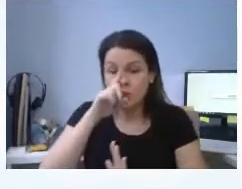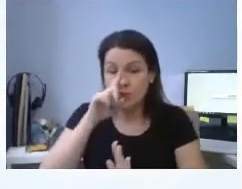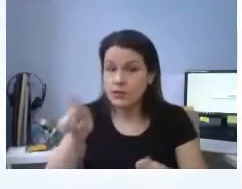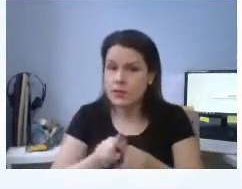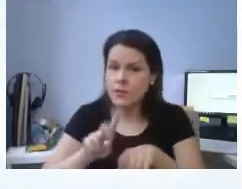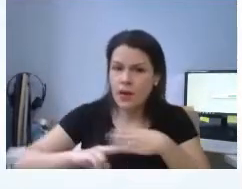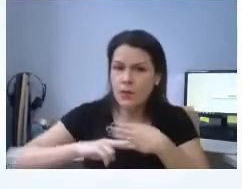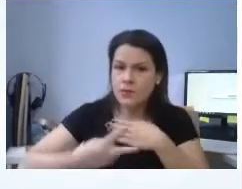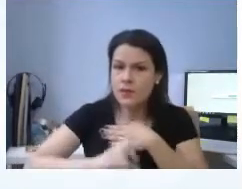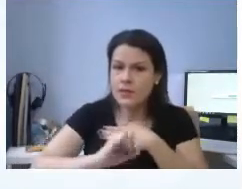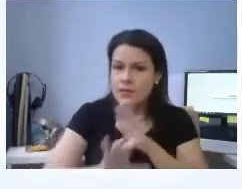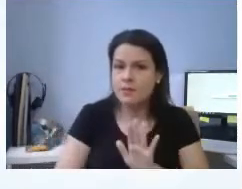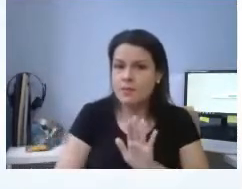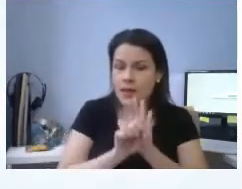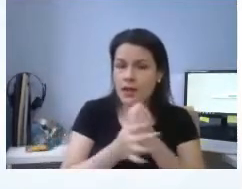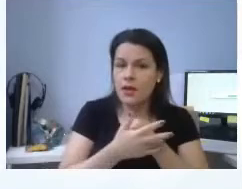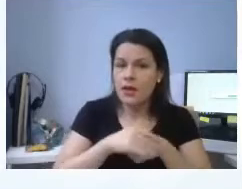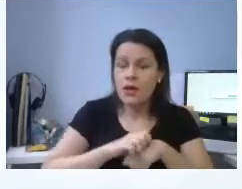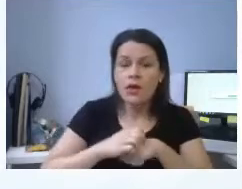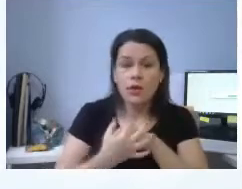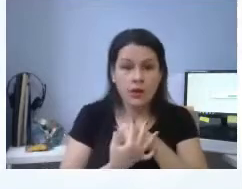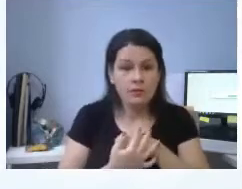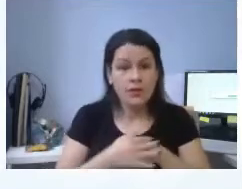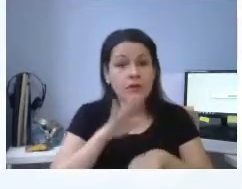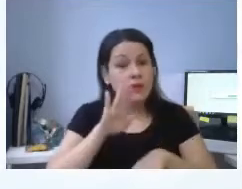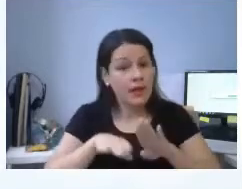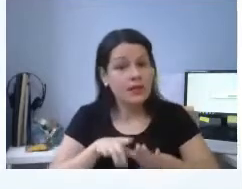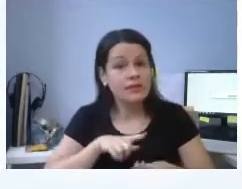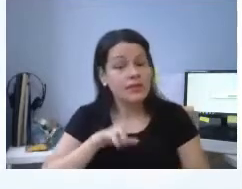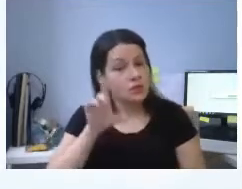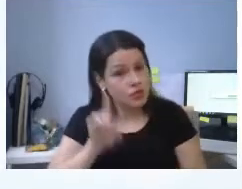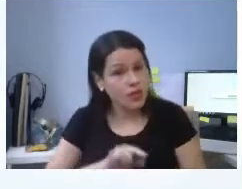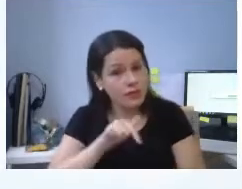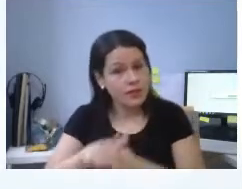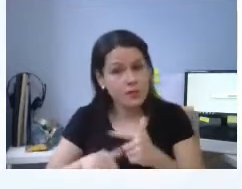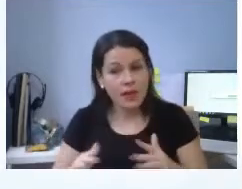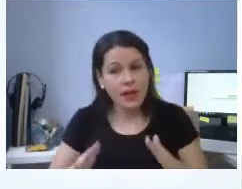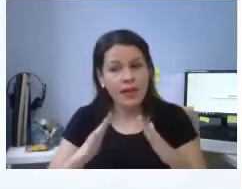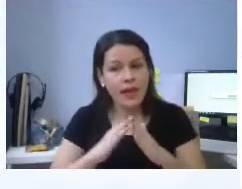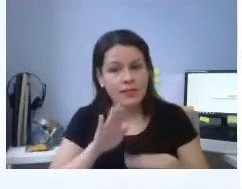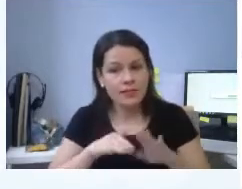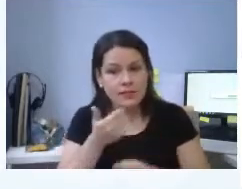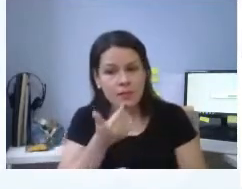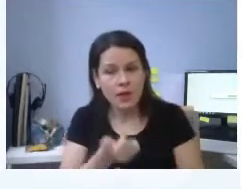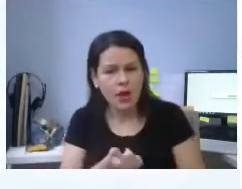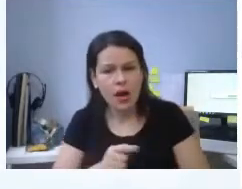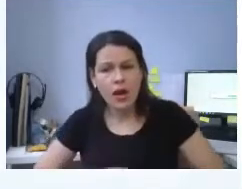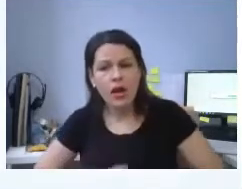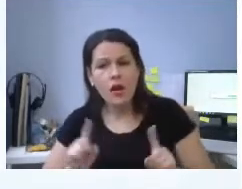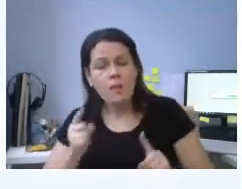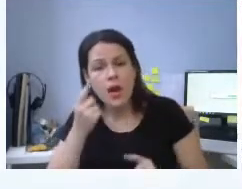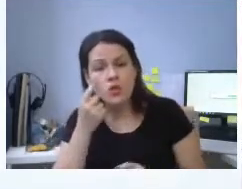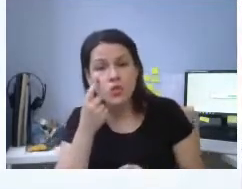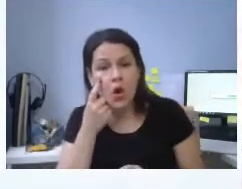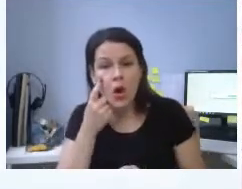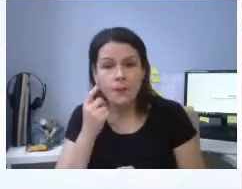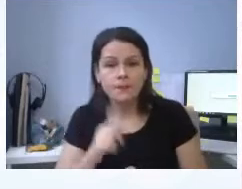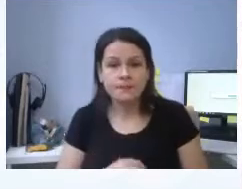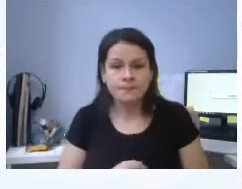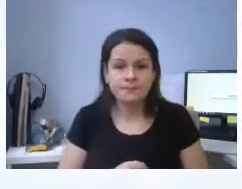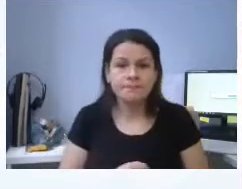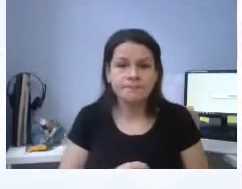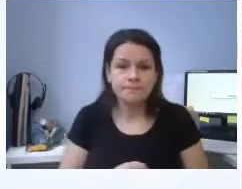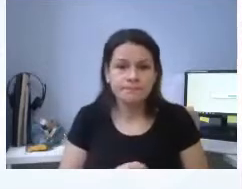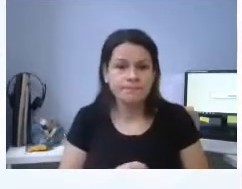dela decorrentes são tão altos que daí ele teria direito a trabalhar a partir de casa. Mas entre ele nós tem o mesmo direito exceção, de